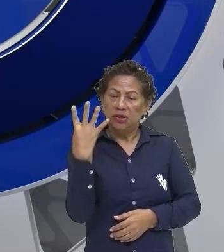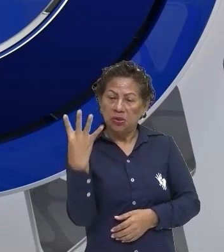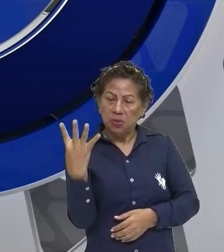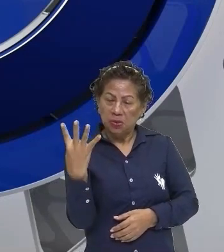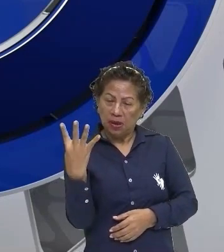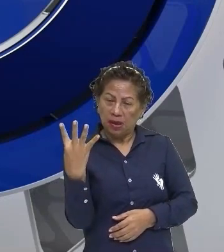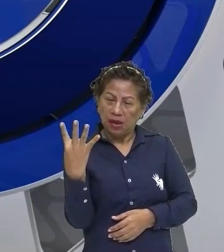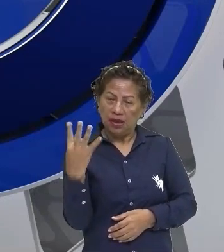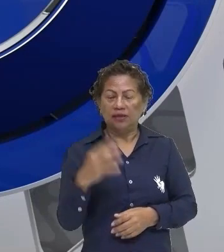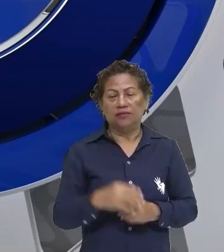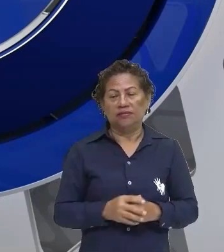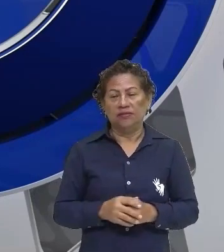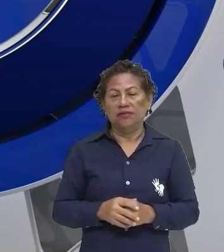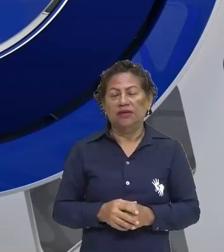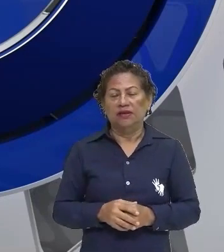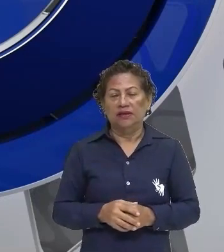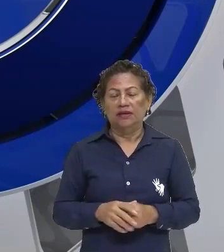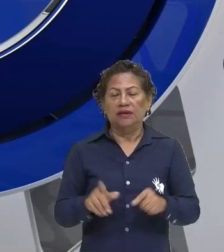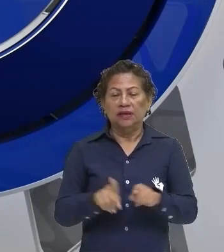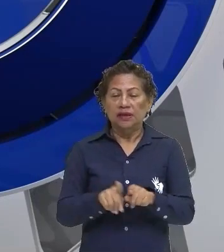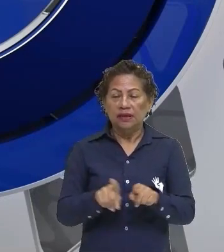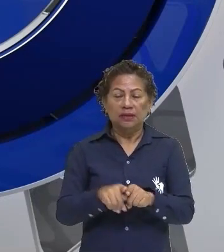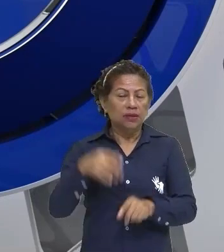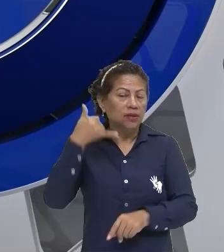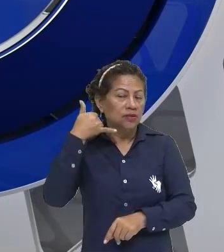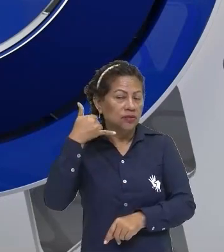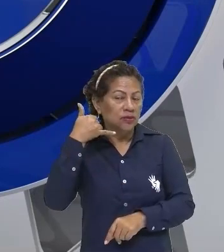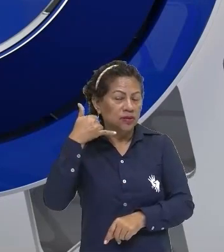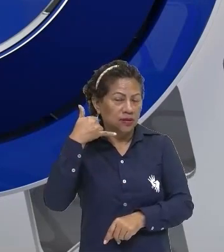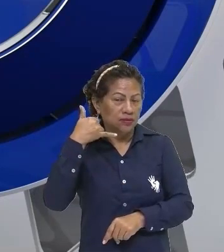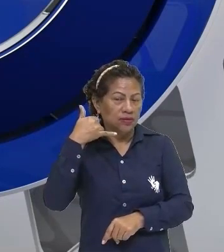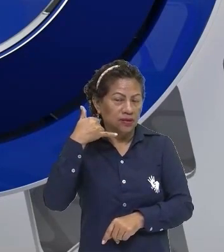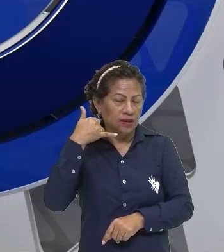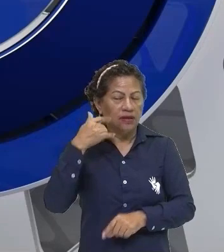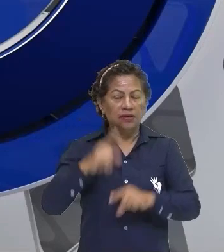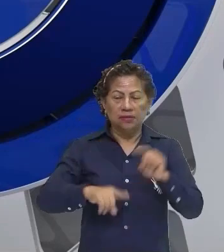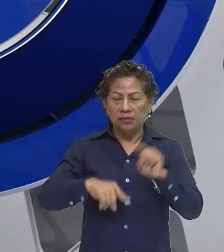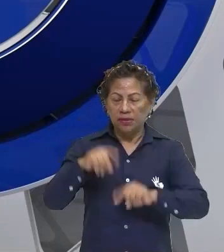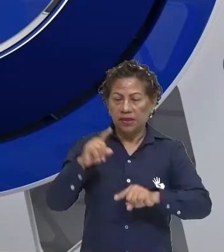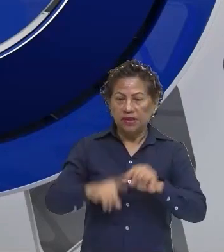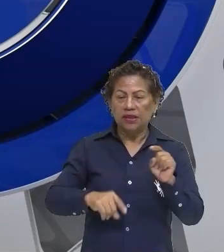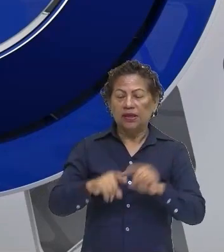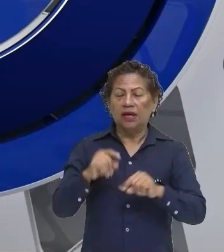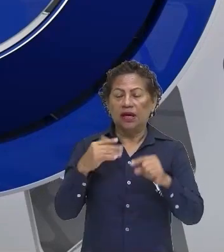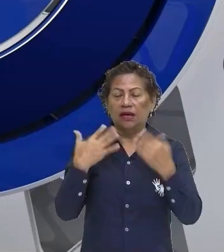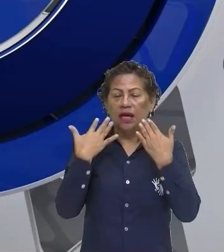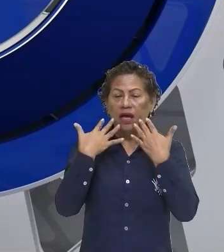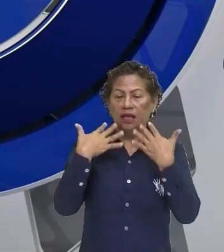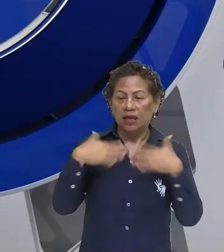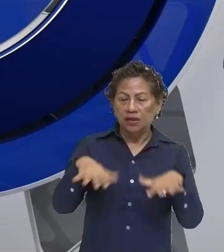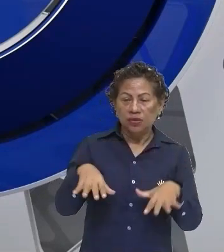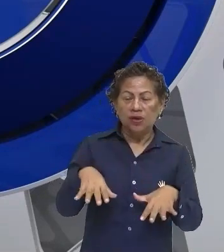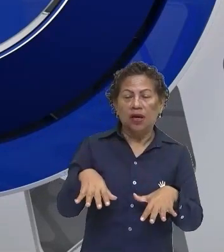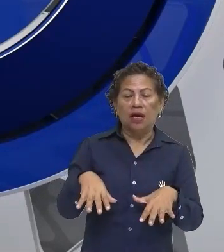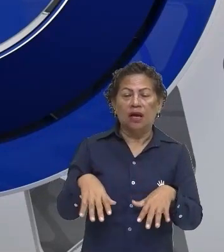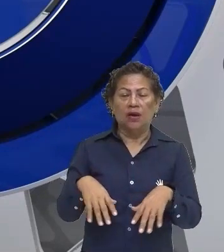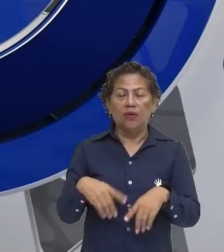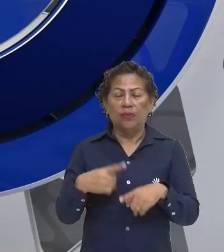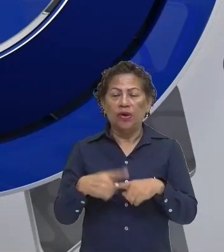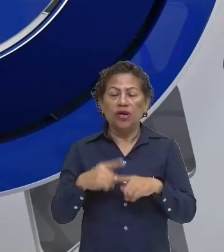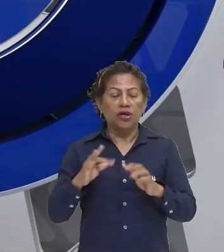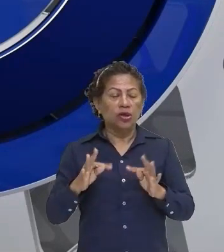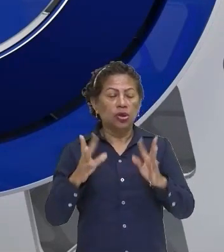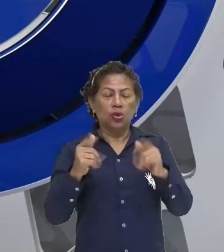vez menorzinhas. E o celular, ele é um instrumento muito comum hoje em dia, né? Ele é muito